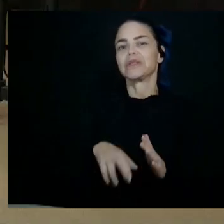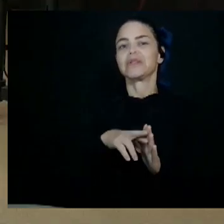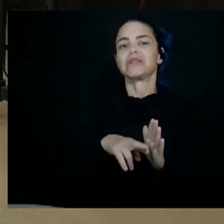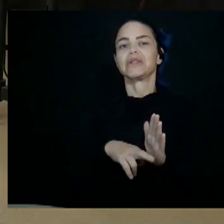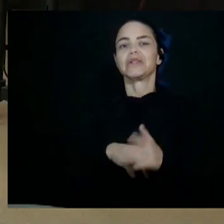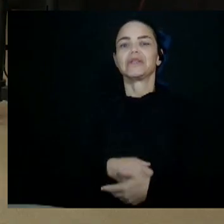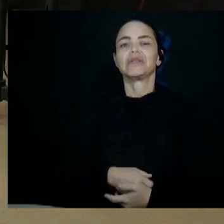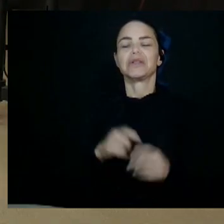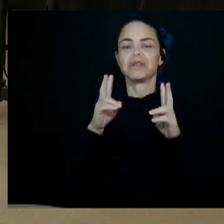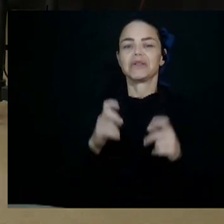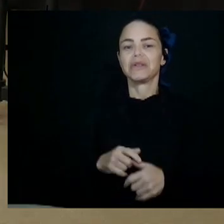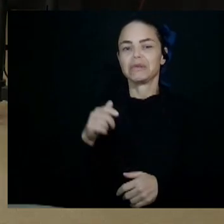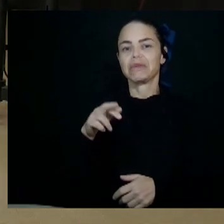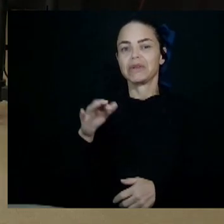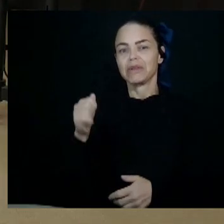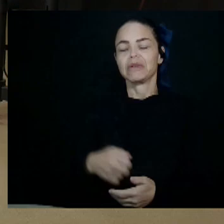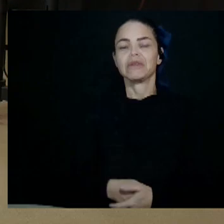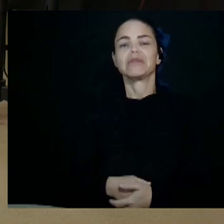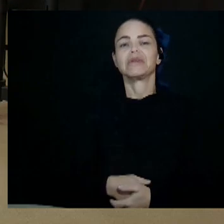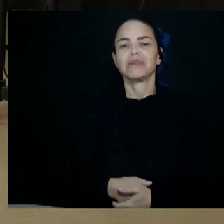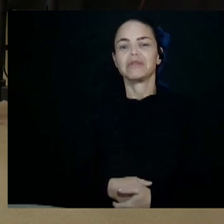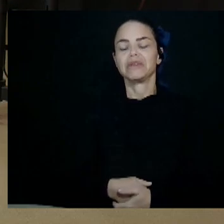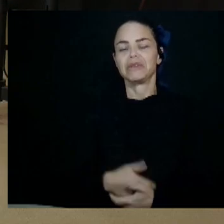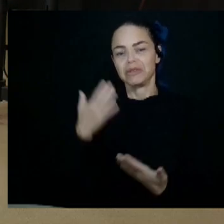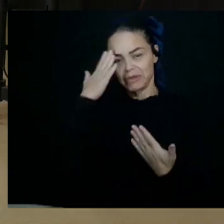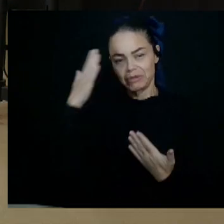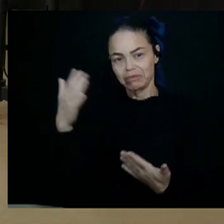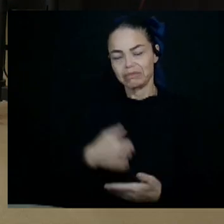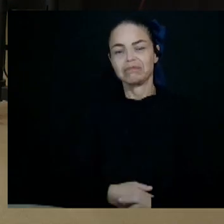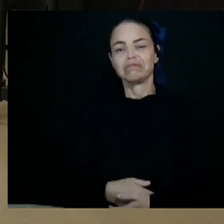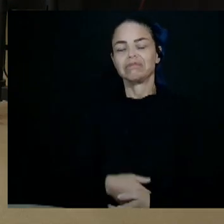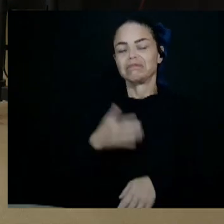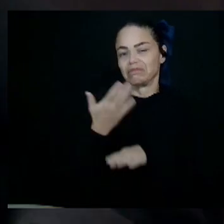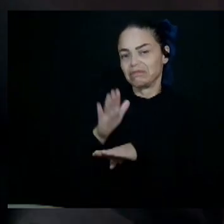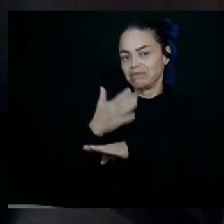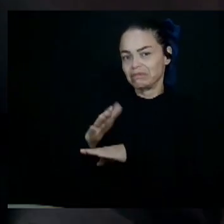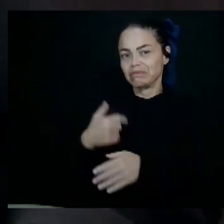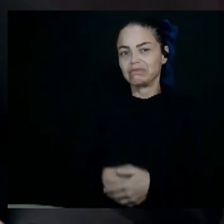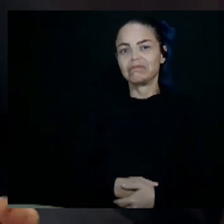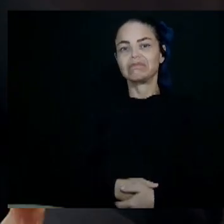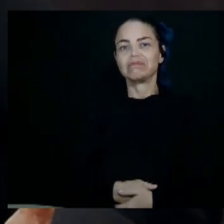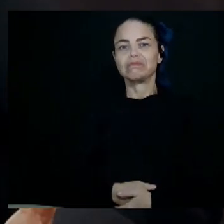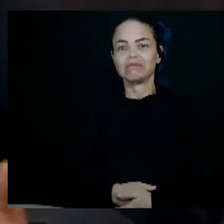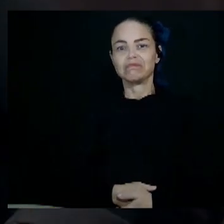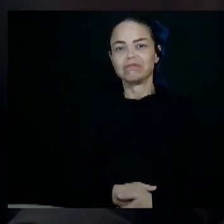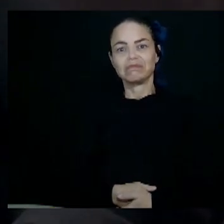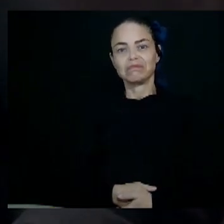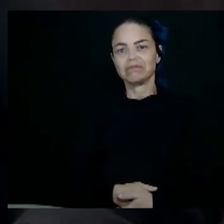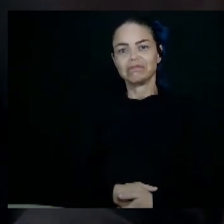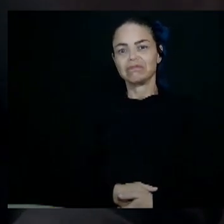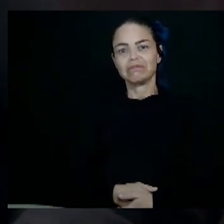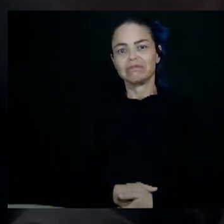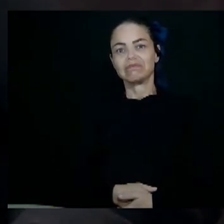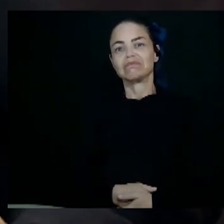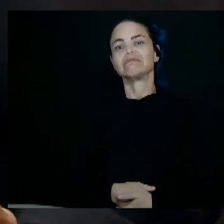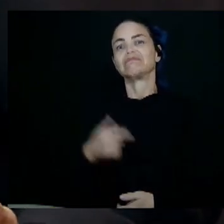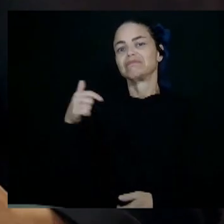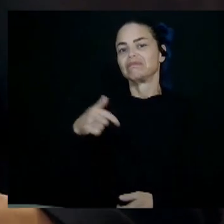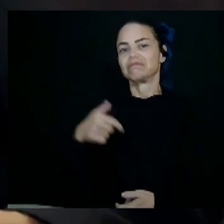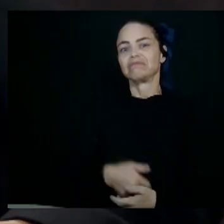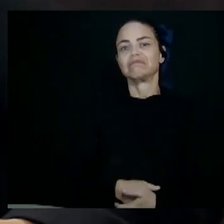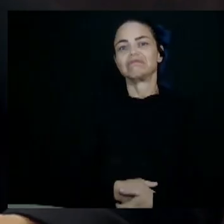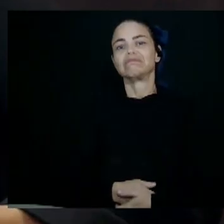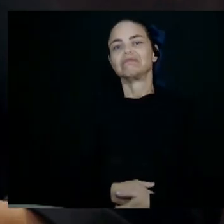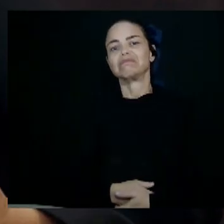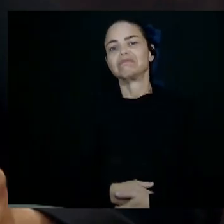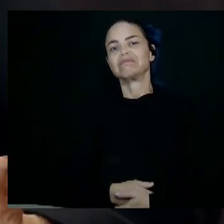Mara, considerações finais, por favor. Gratidão, viu, pela sua participação. Imagina. A gente está aqui, tanto eu e a Priscila,